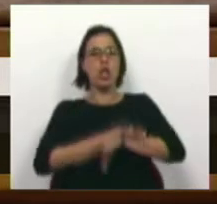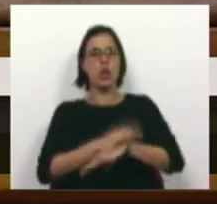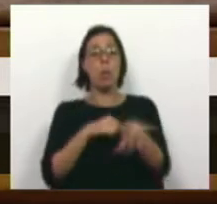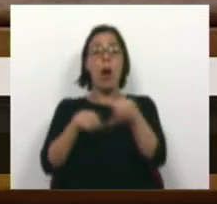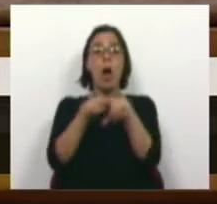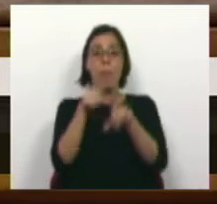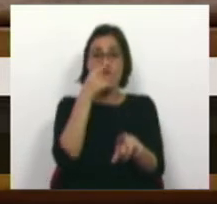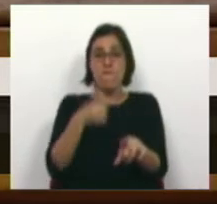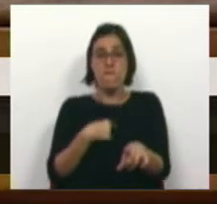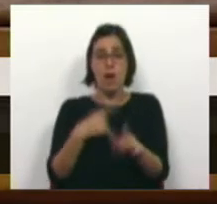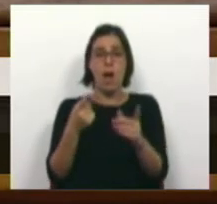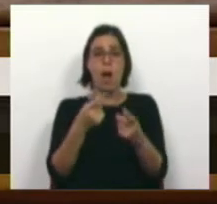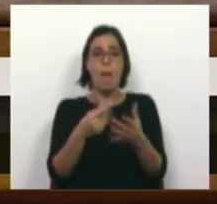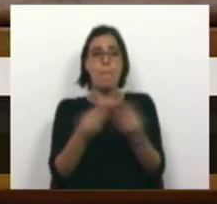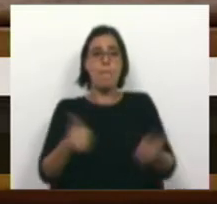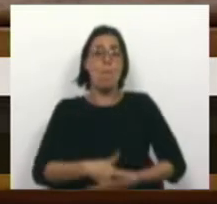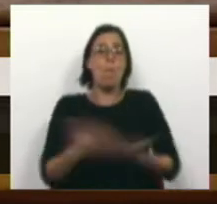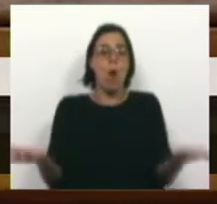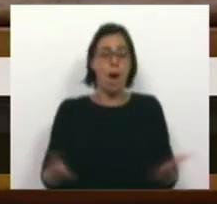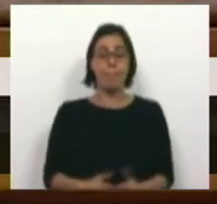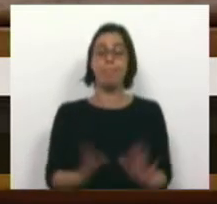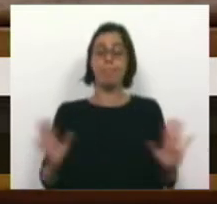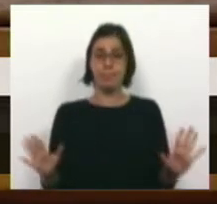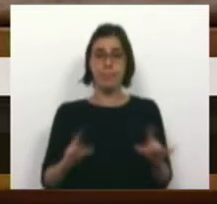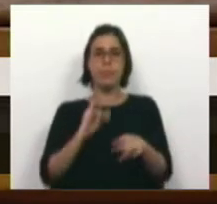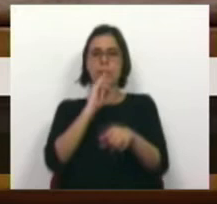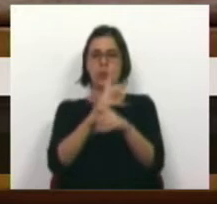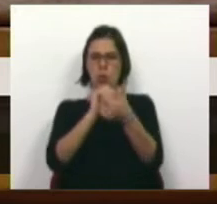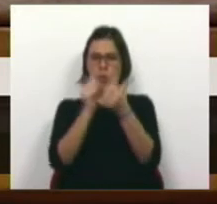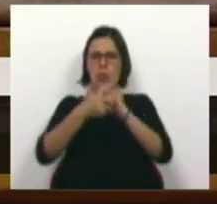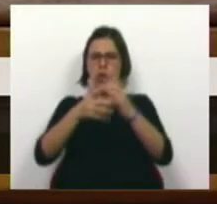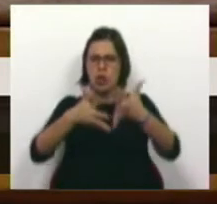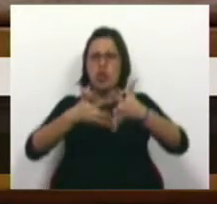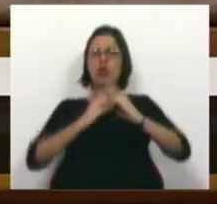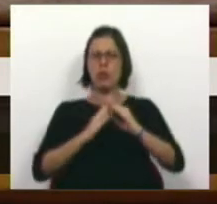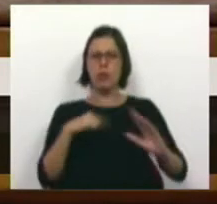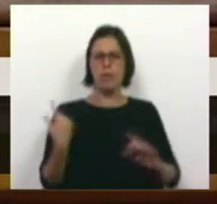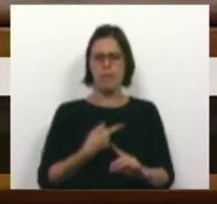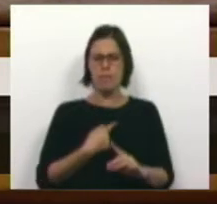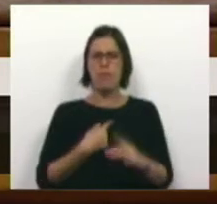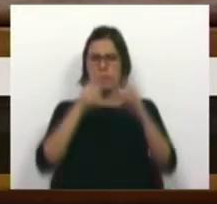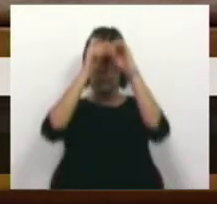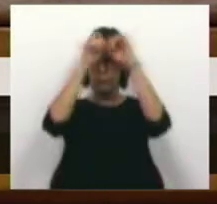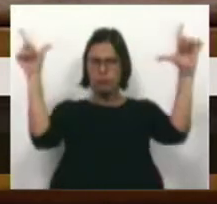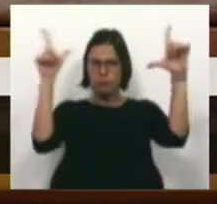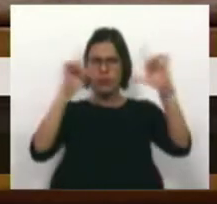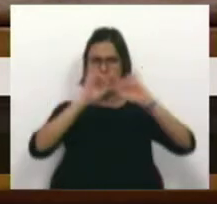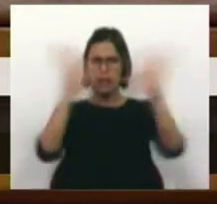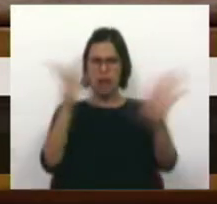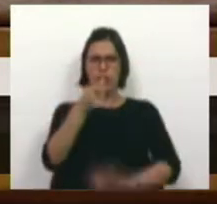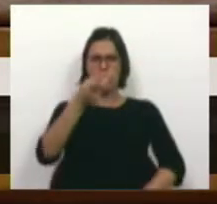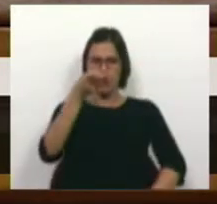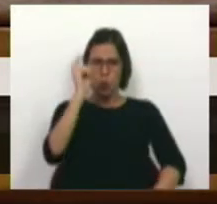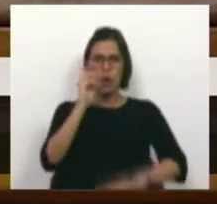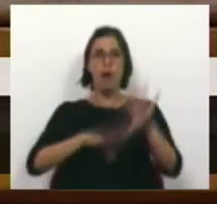a política falha pela falta de meios. É por isso que ainda há uma outra mudança estrutural que temos que ter a lucidez e a coragem